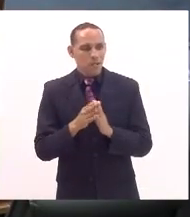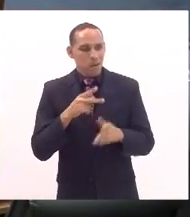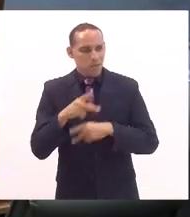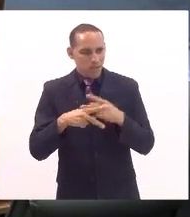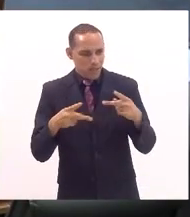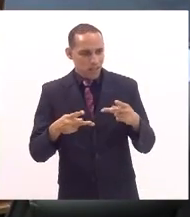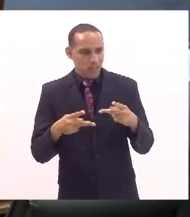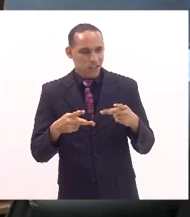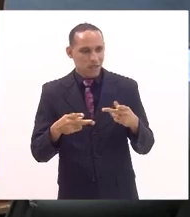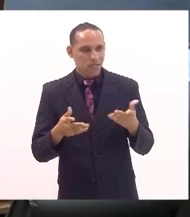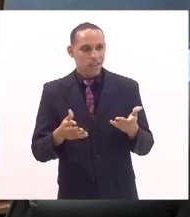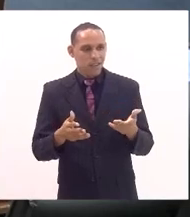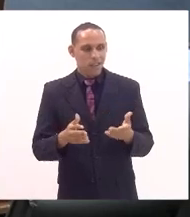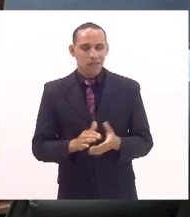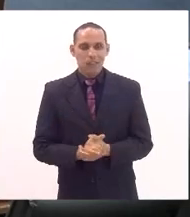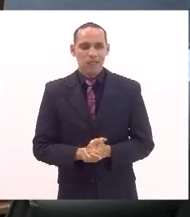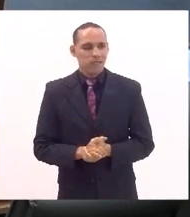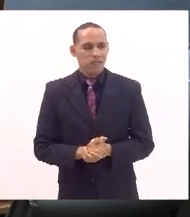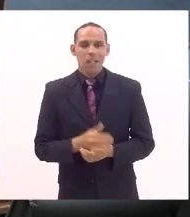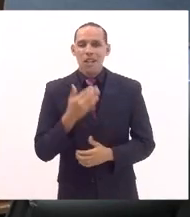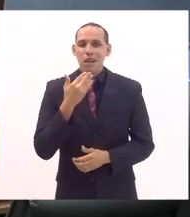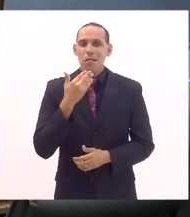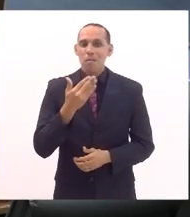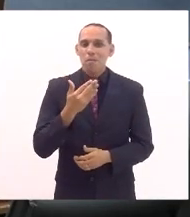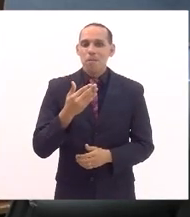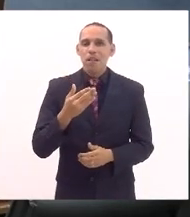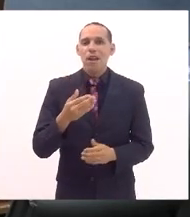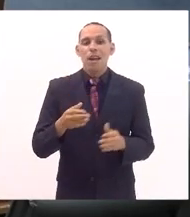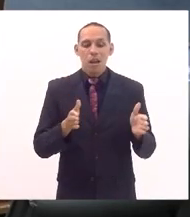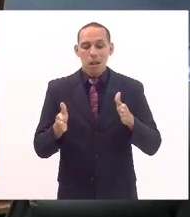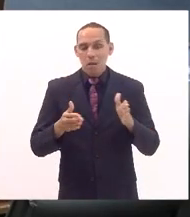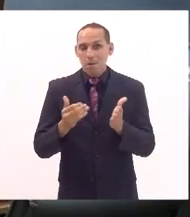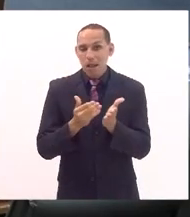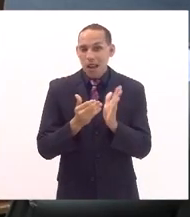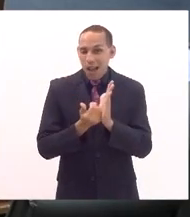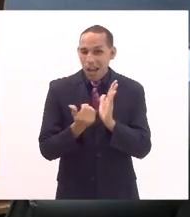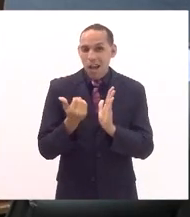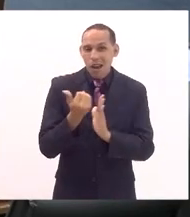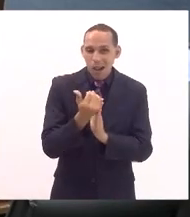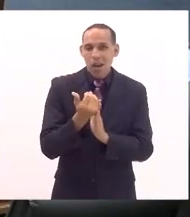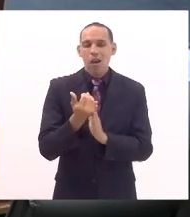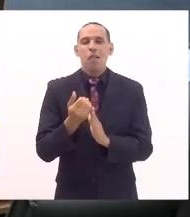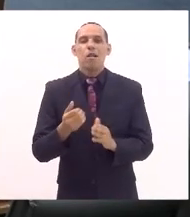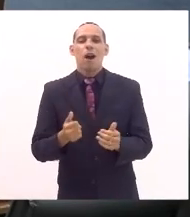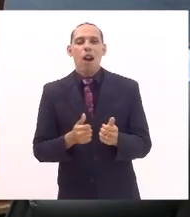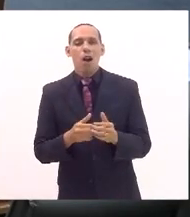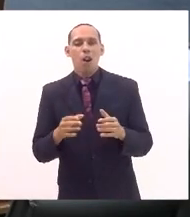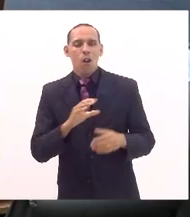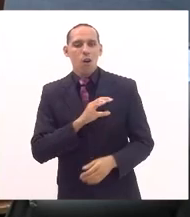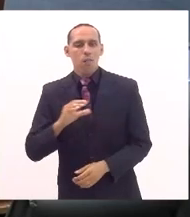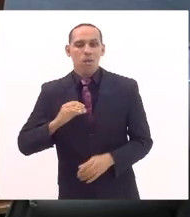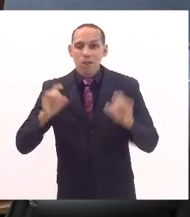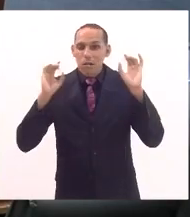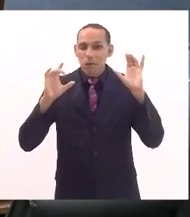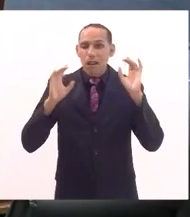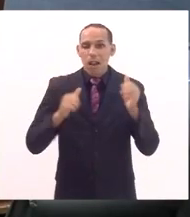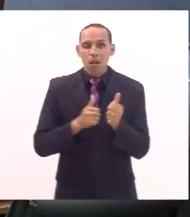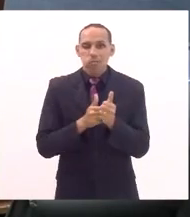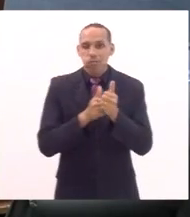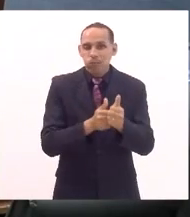presente de solicitar a prorrogação do prazo de funcionamento da comissão especial de acompanhamento ao cumprimento da lei estadual